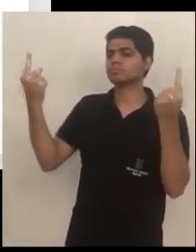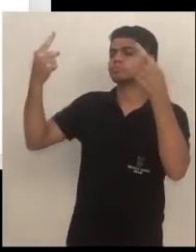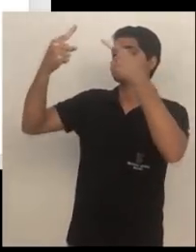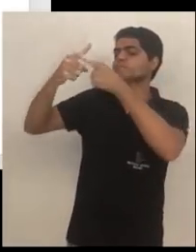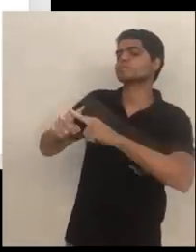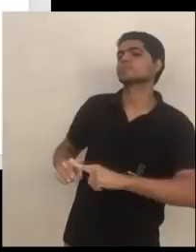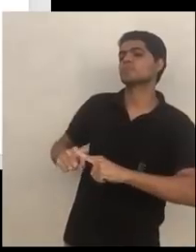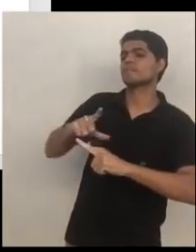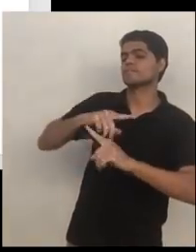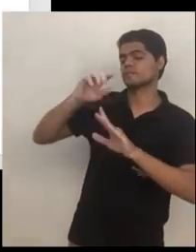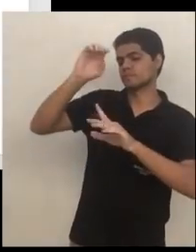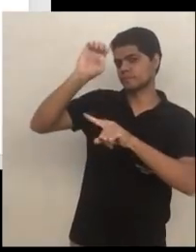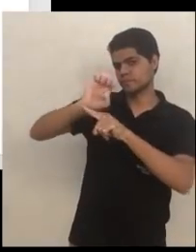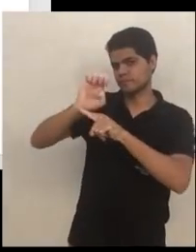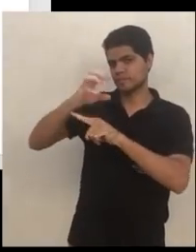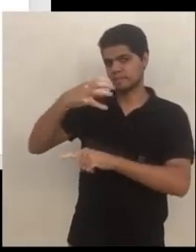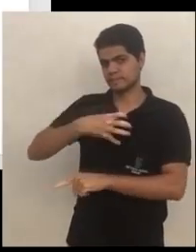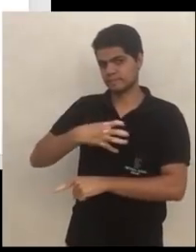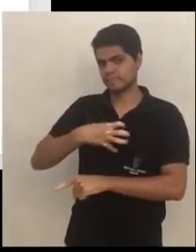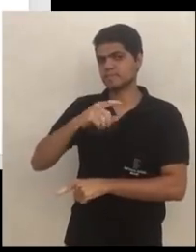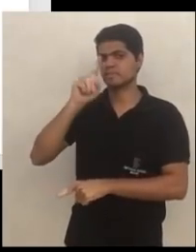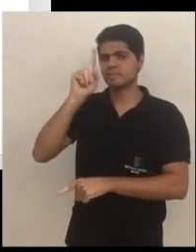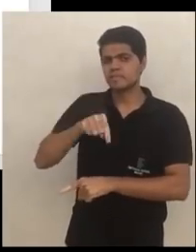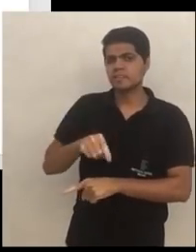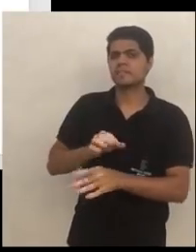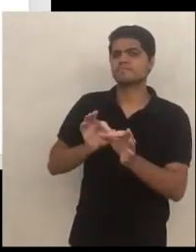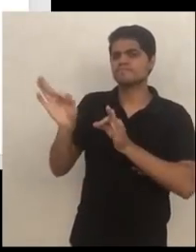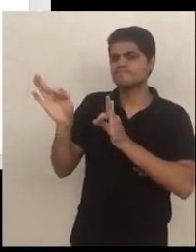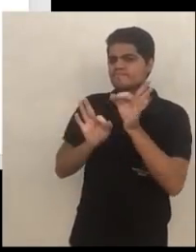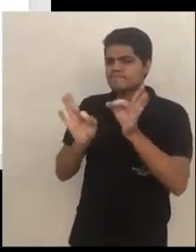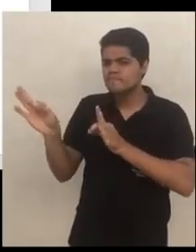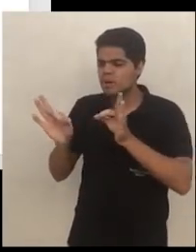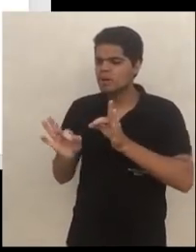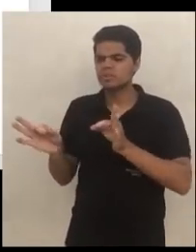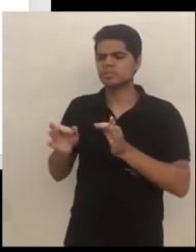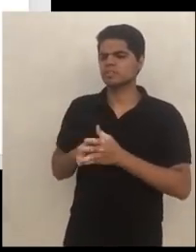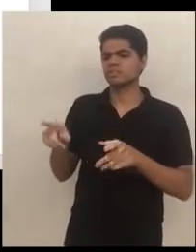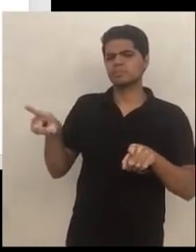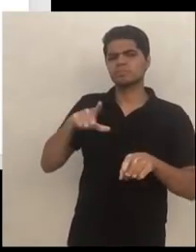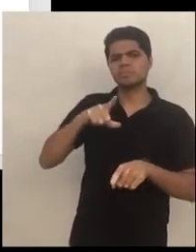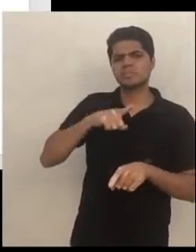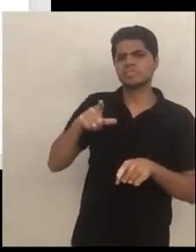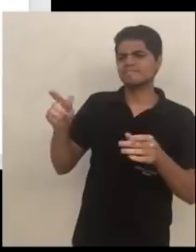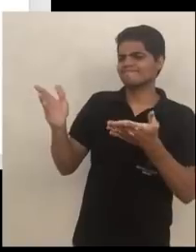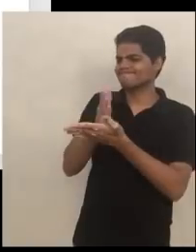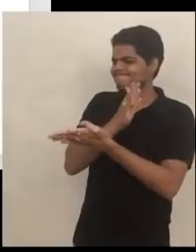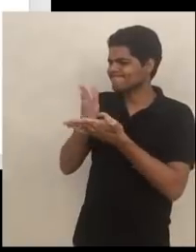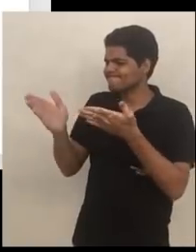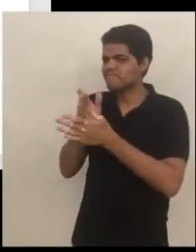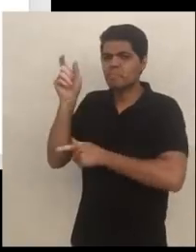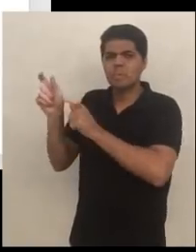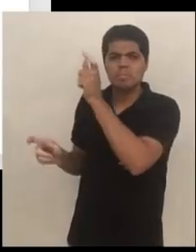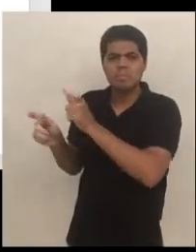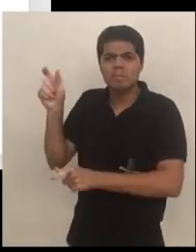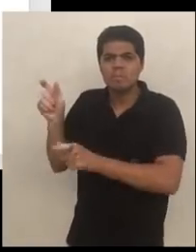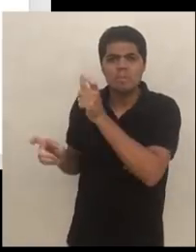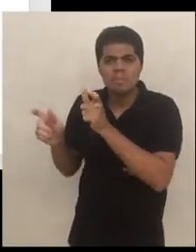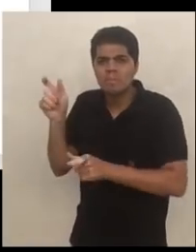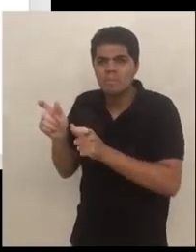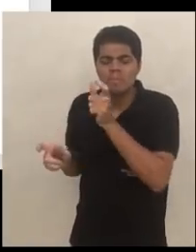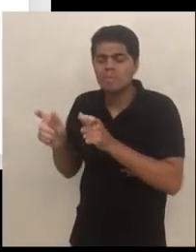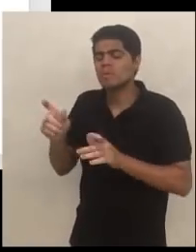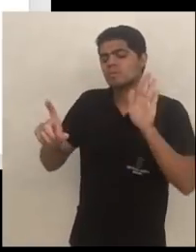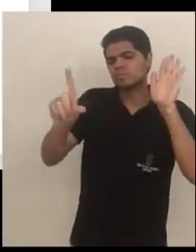produção orgânica no estado da Bahia, é justamente formalizar muitos agricultores hoje que produzem e atendem toda a